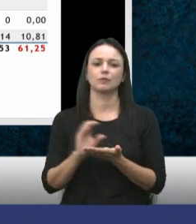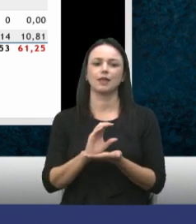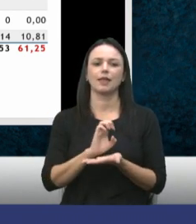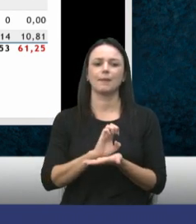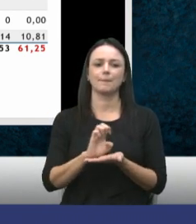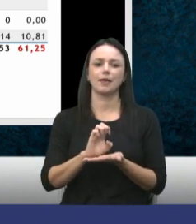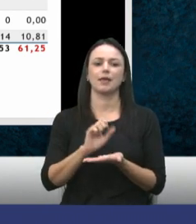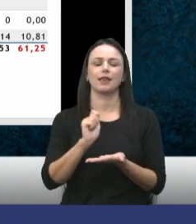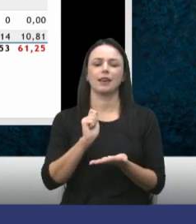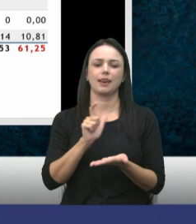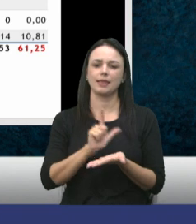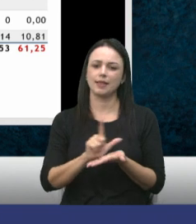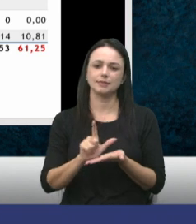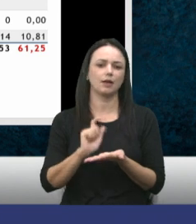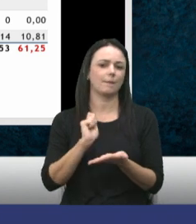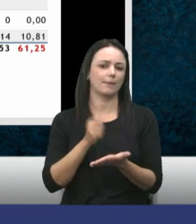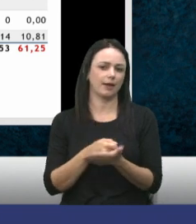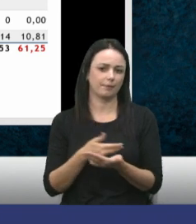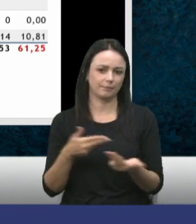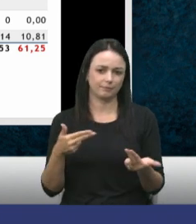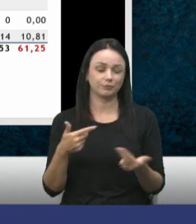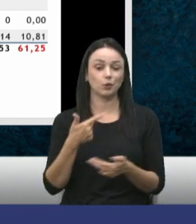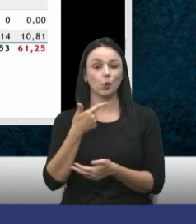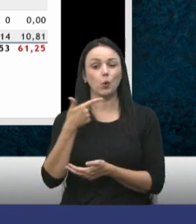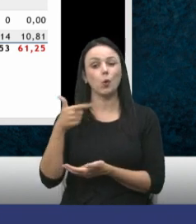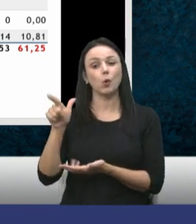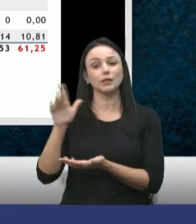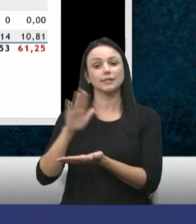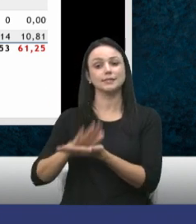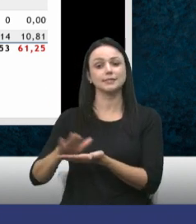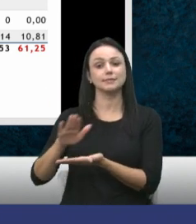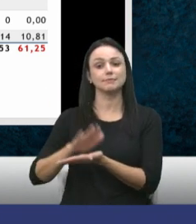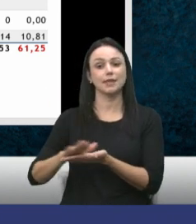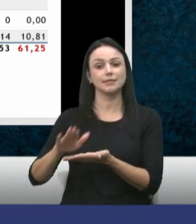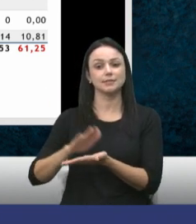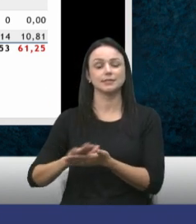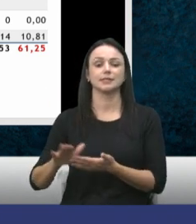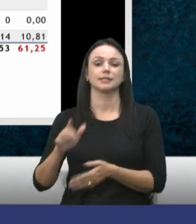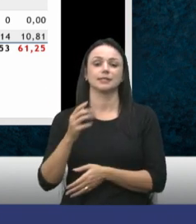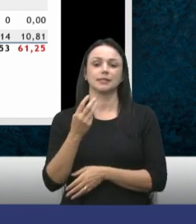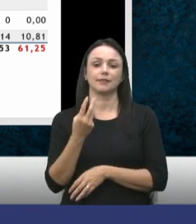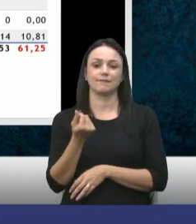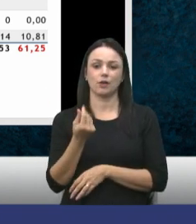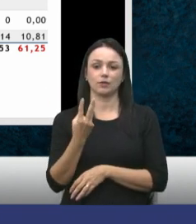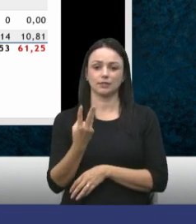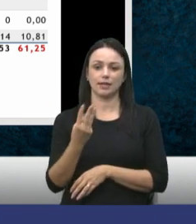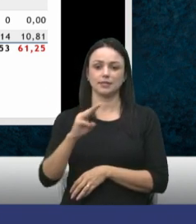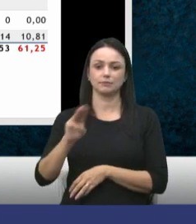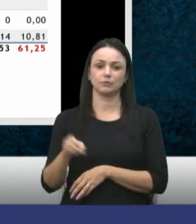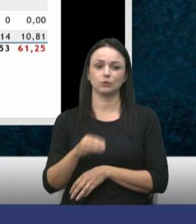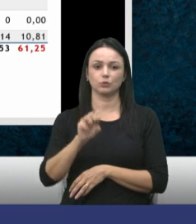e de pagamento. Em outras despesas, temos o valor de R$